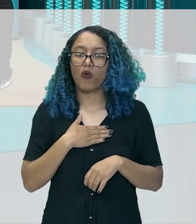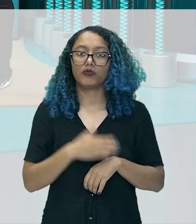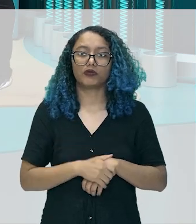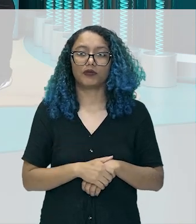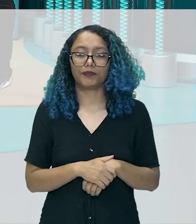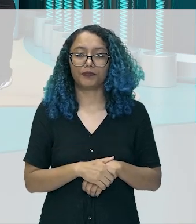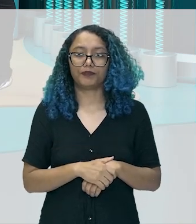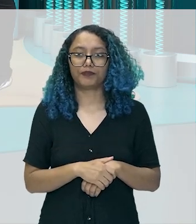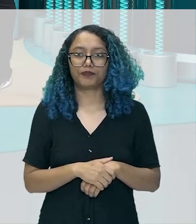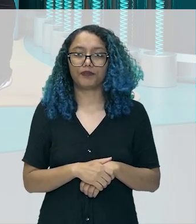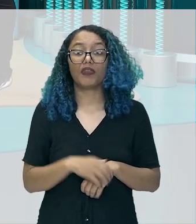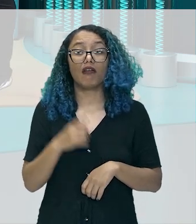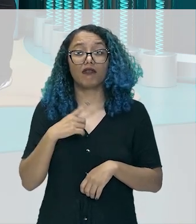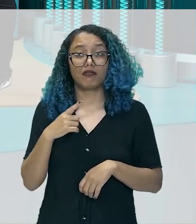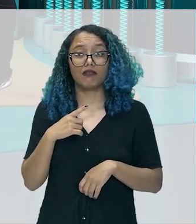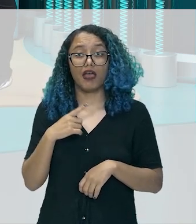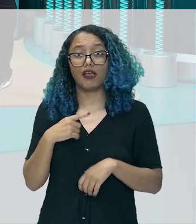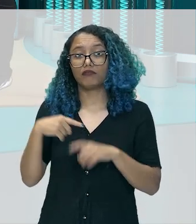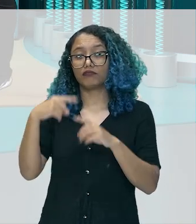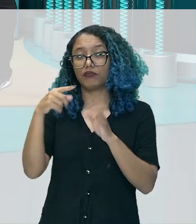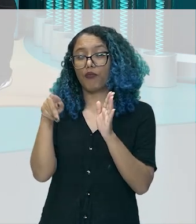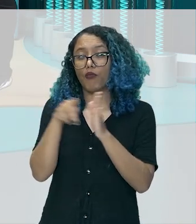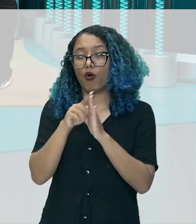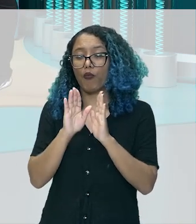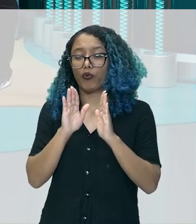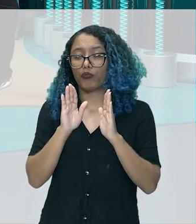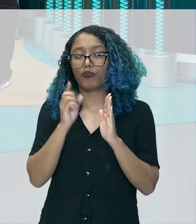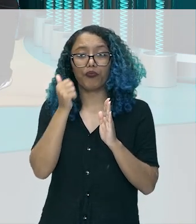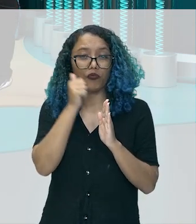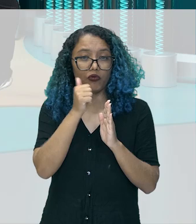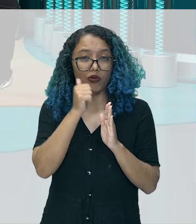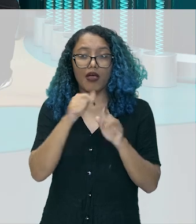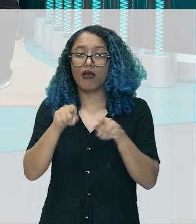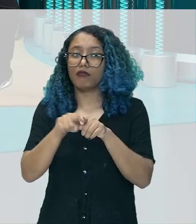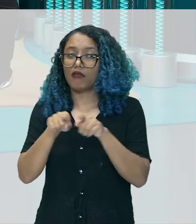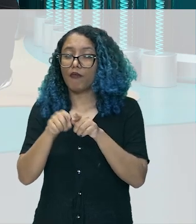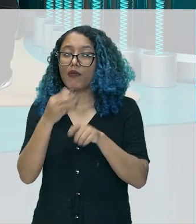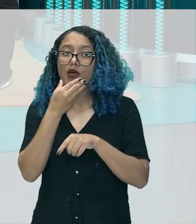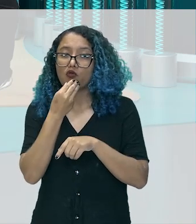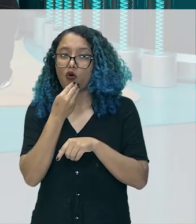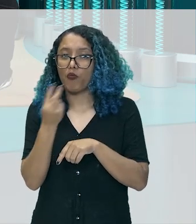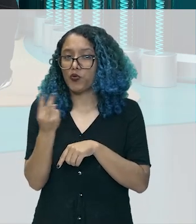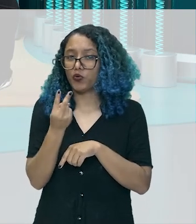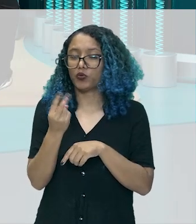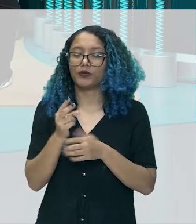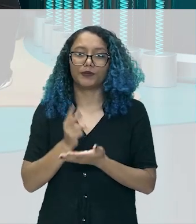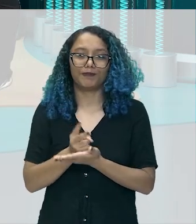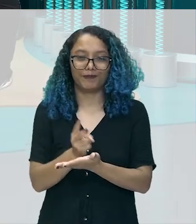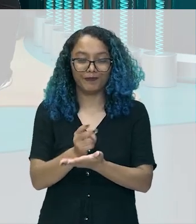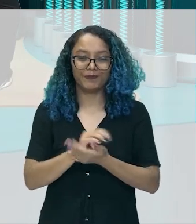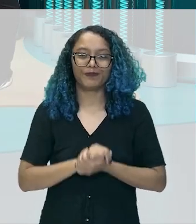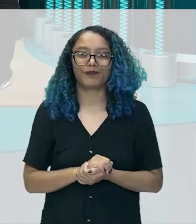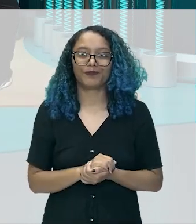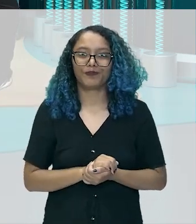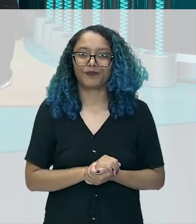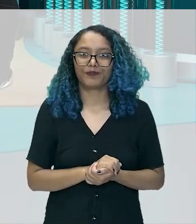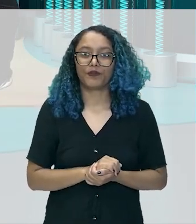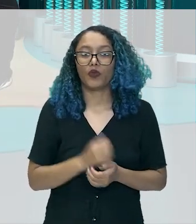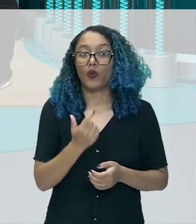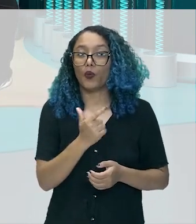Prosseguindo, outro tipo de ginástica competitiva, essa aqui é uma das mais conhecidas, que é a ginástica